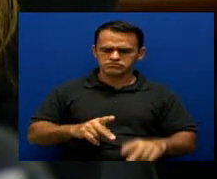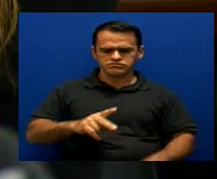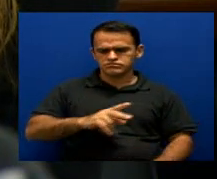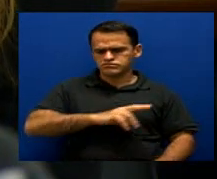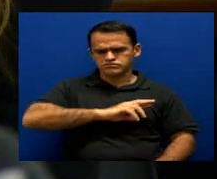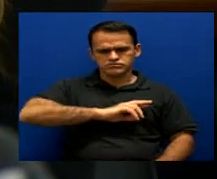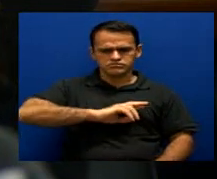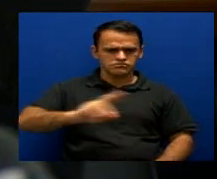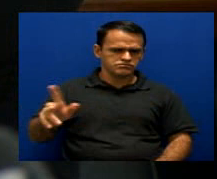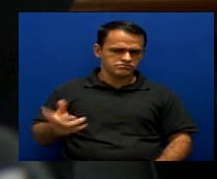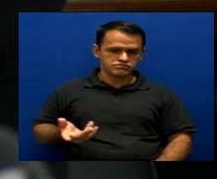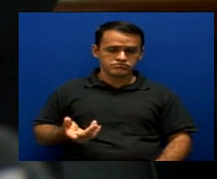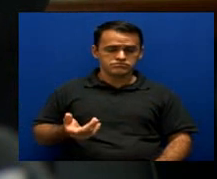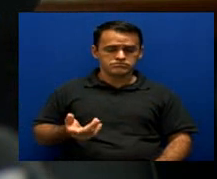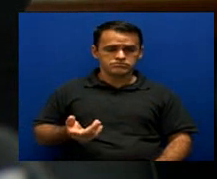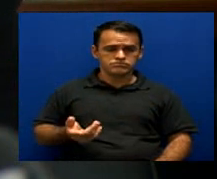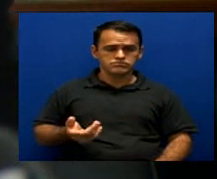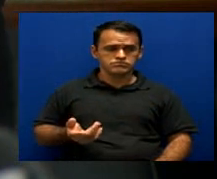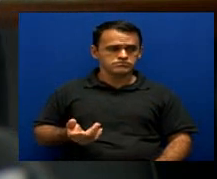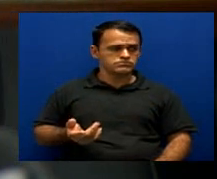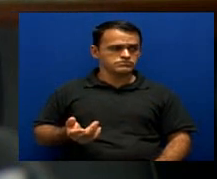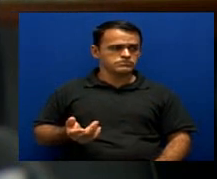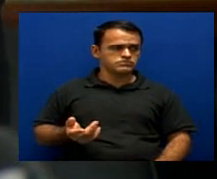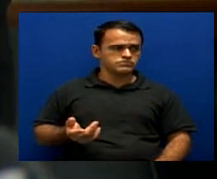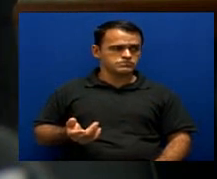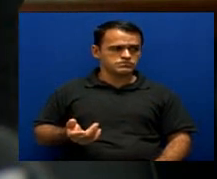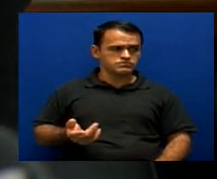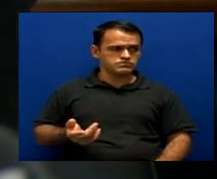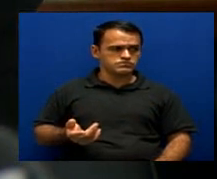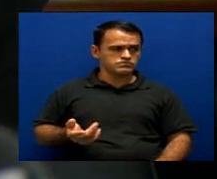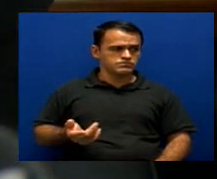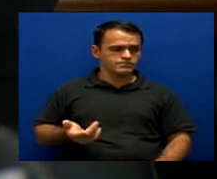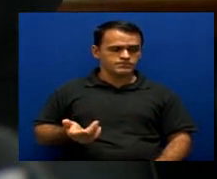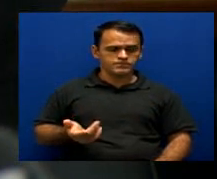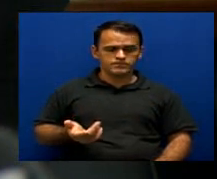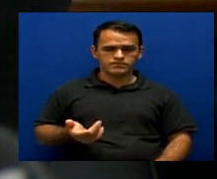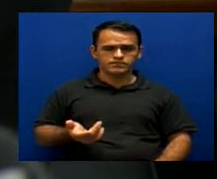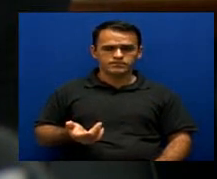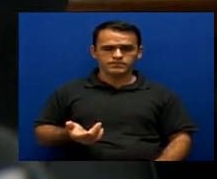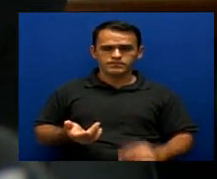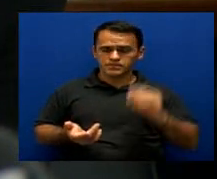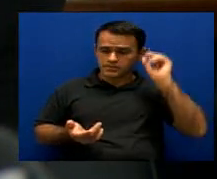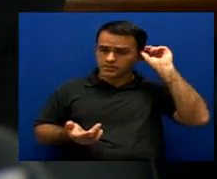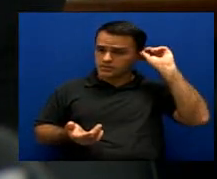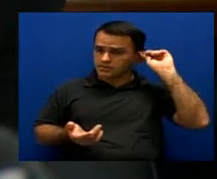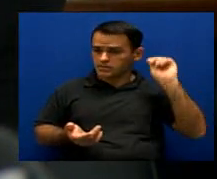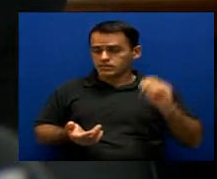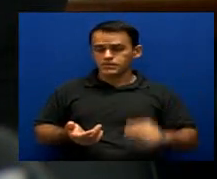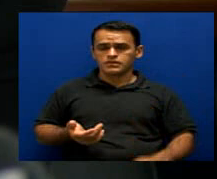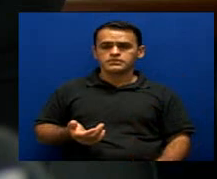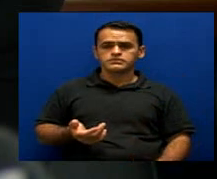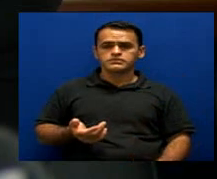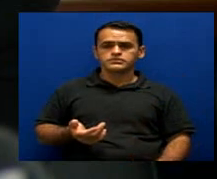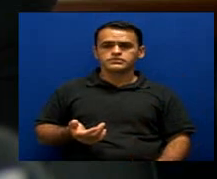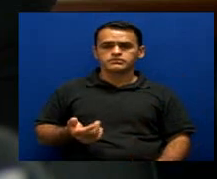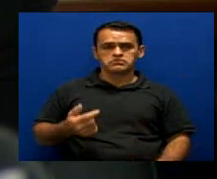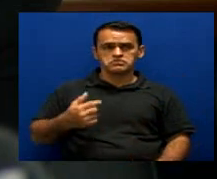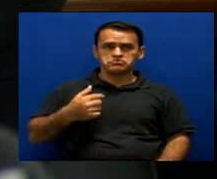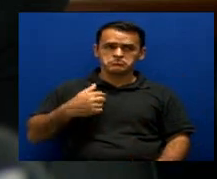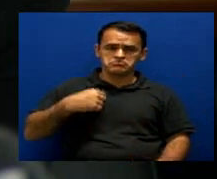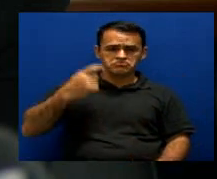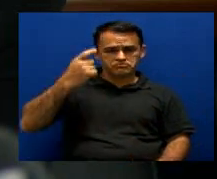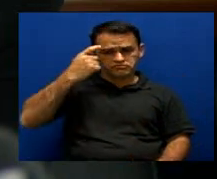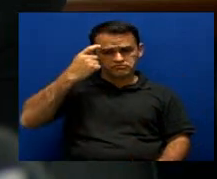eu acho que isso é uma coisa assim é